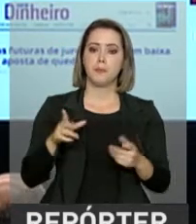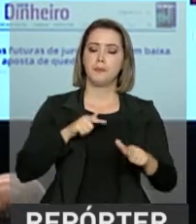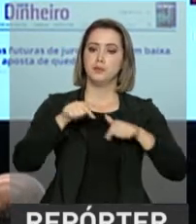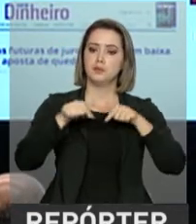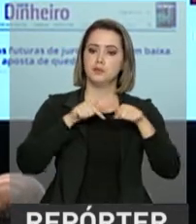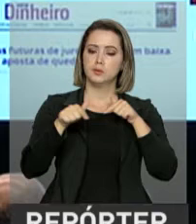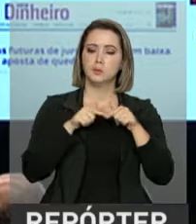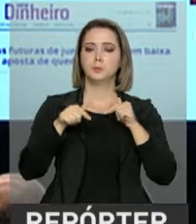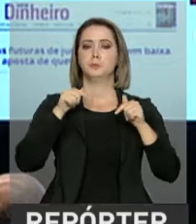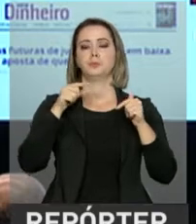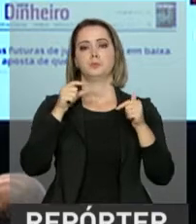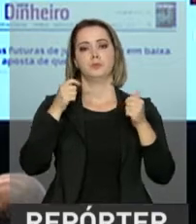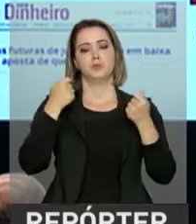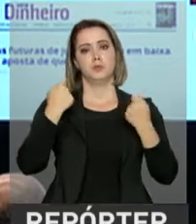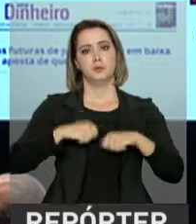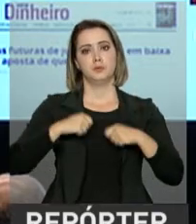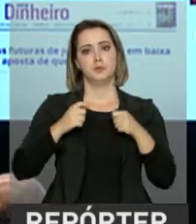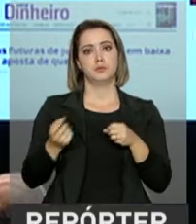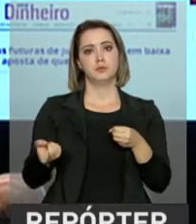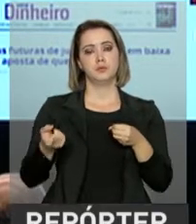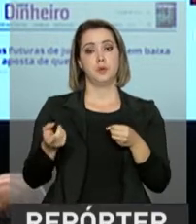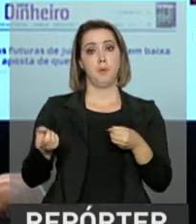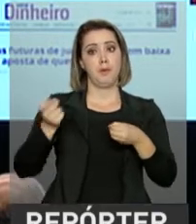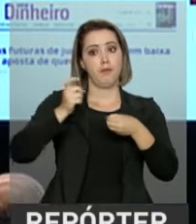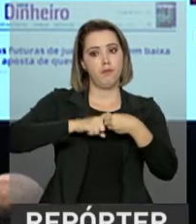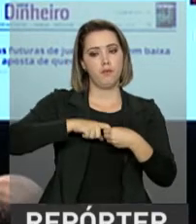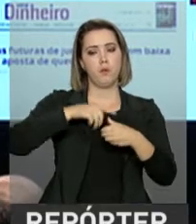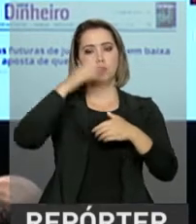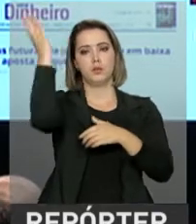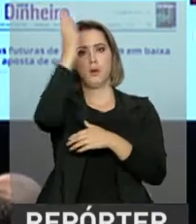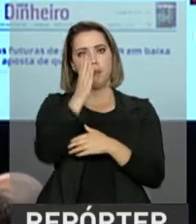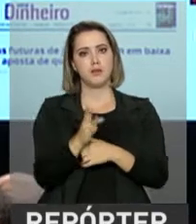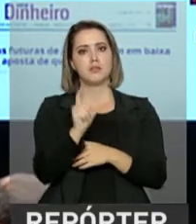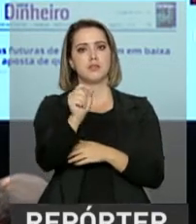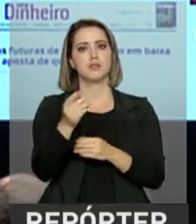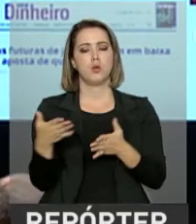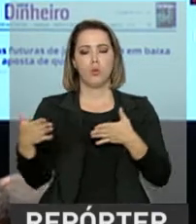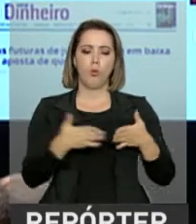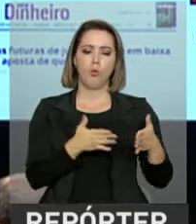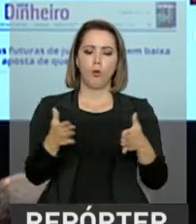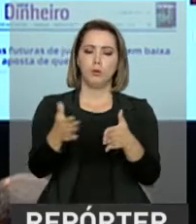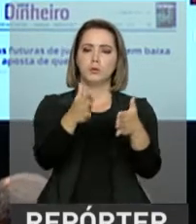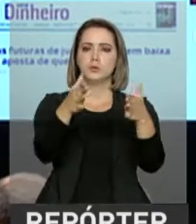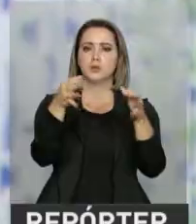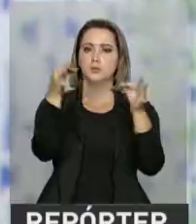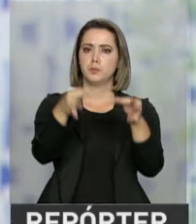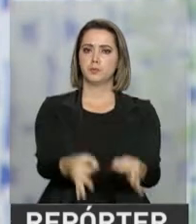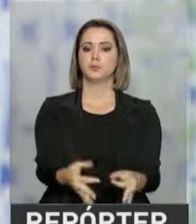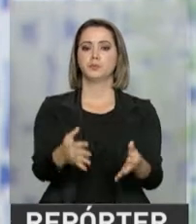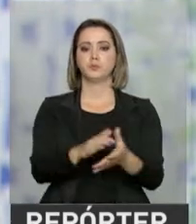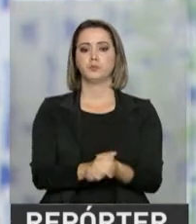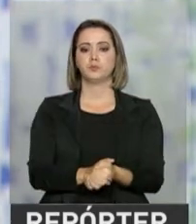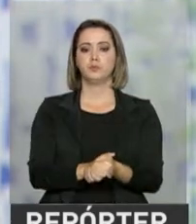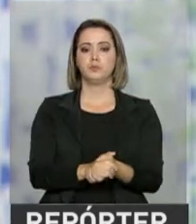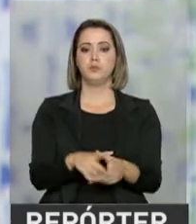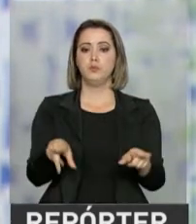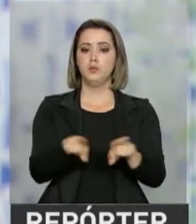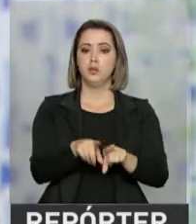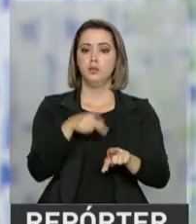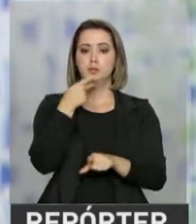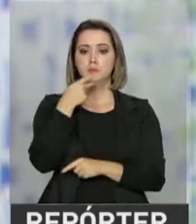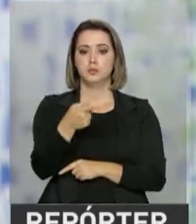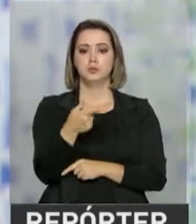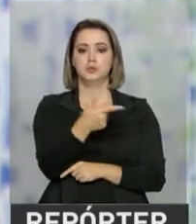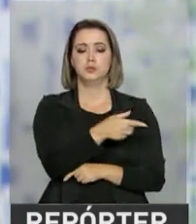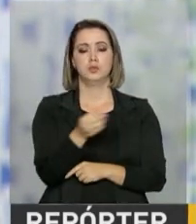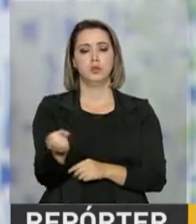ações necessárias para recolocar o país na direção correta. O ministro disse ainda que a reforma